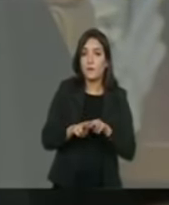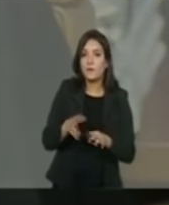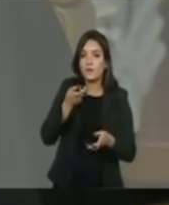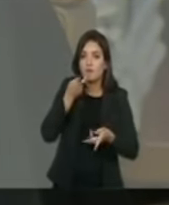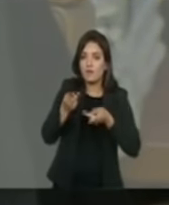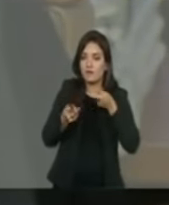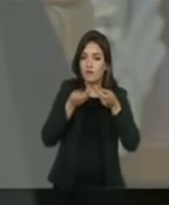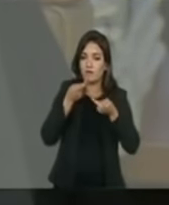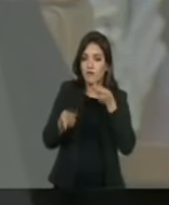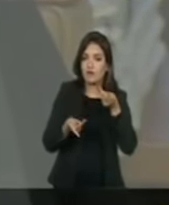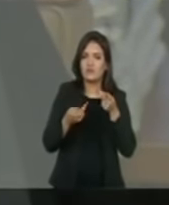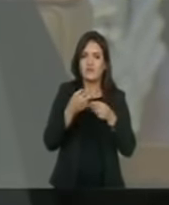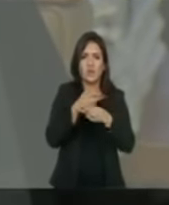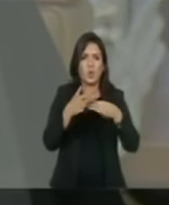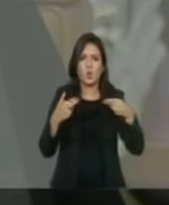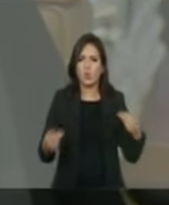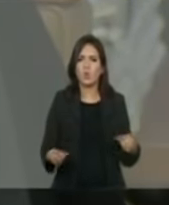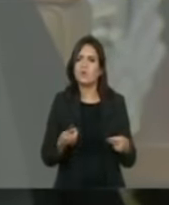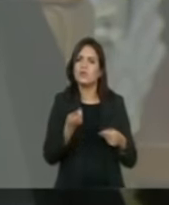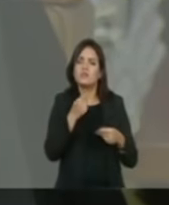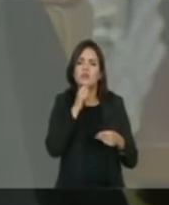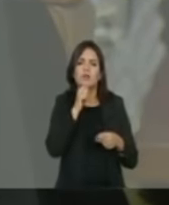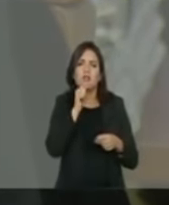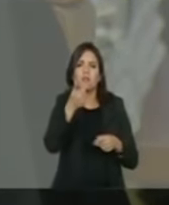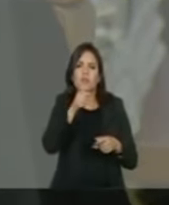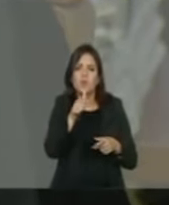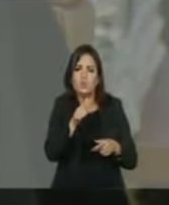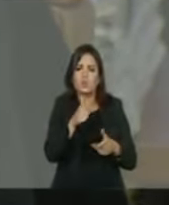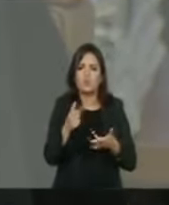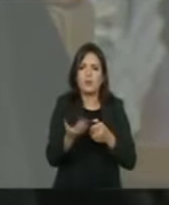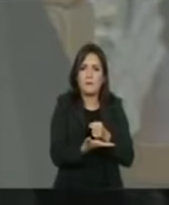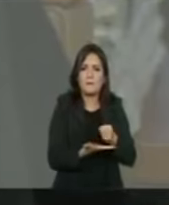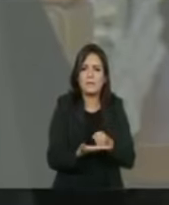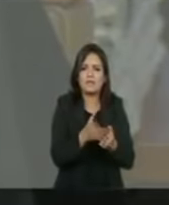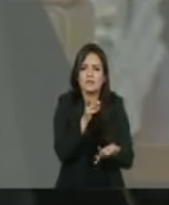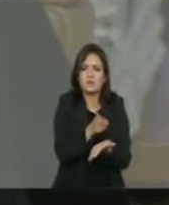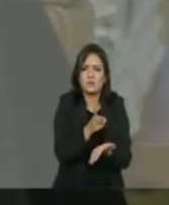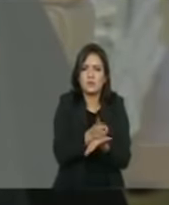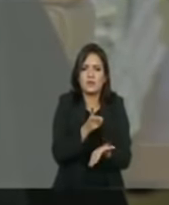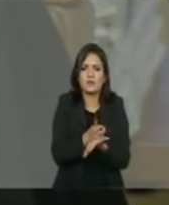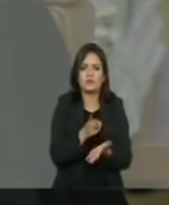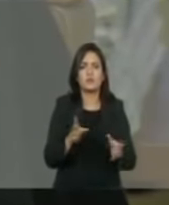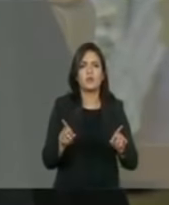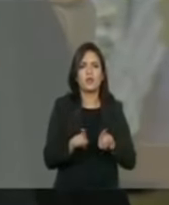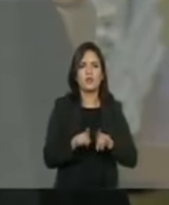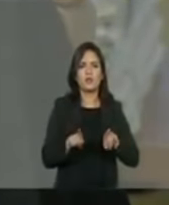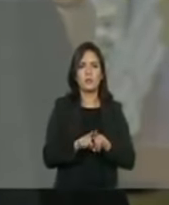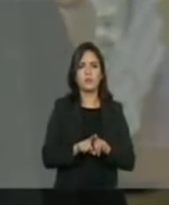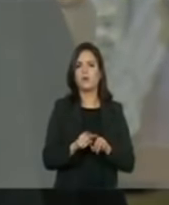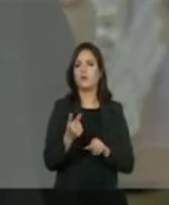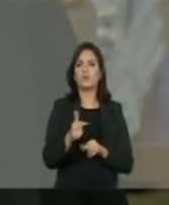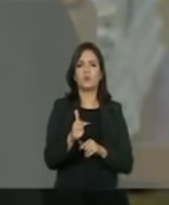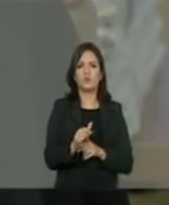infundadas e absolutamente destituídos de qualquer razão